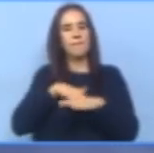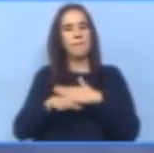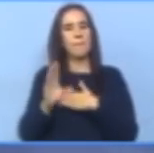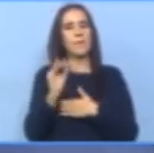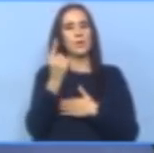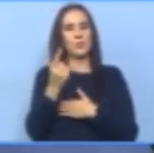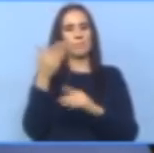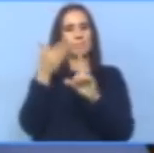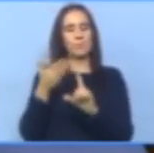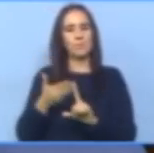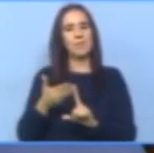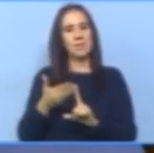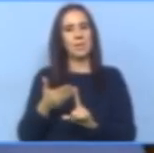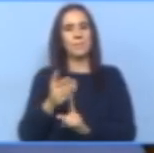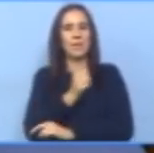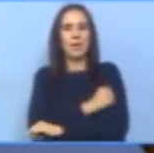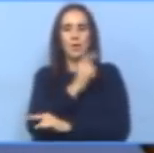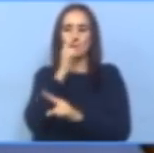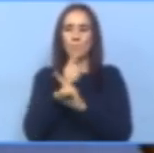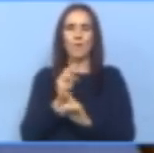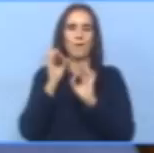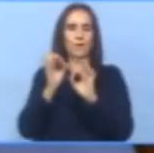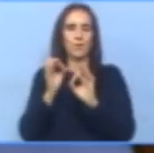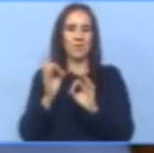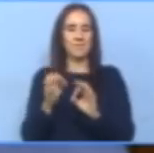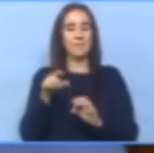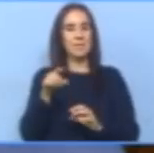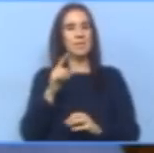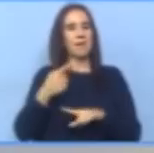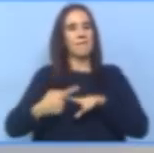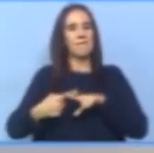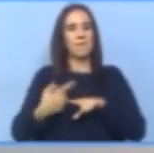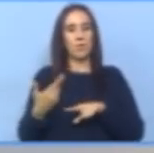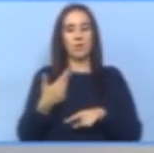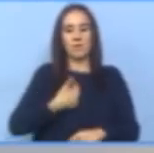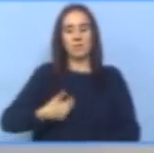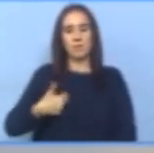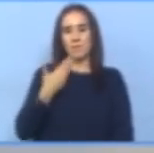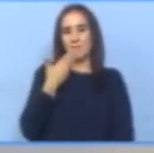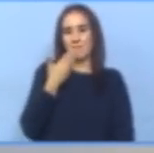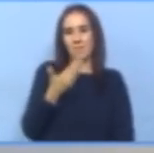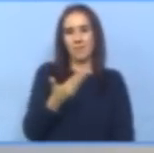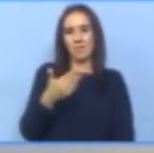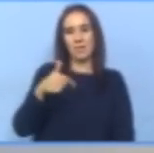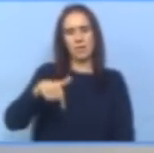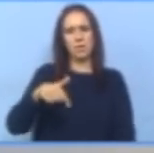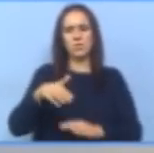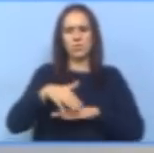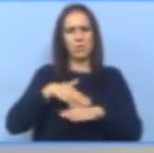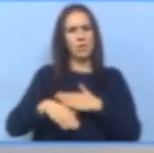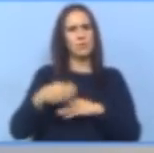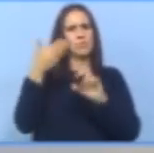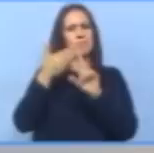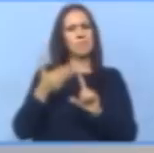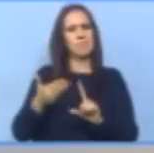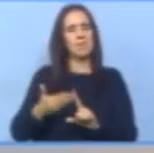concreto, e é o cuidado da casa comum. É muito interessante que também agora seja pedido aos cristãos que estes gestos concretos